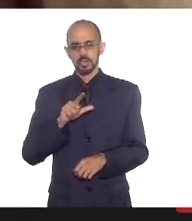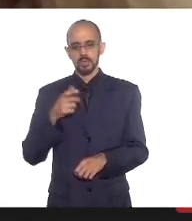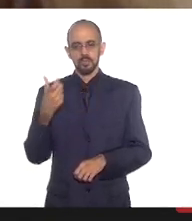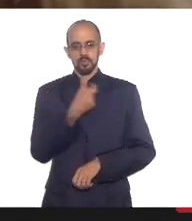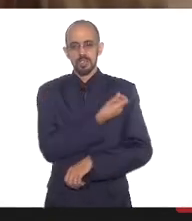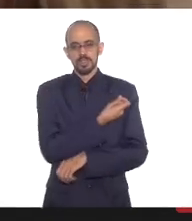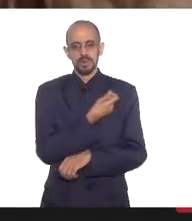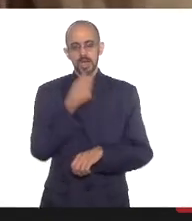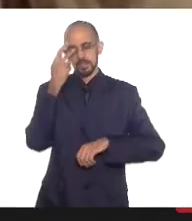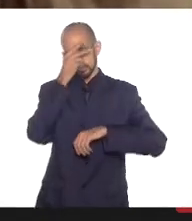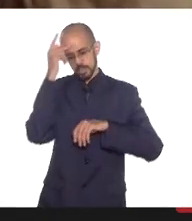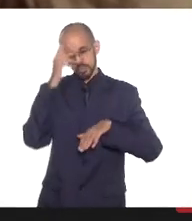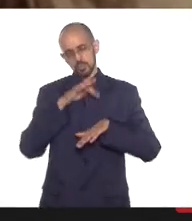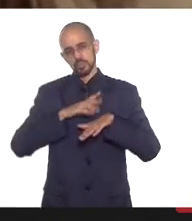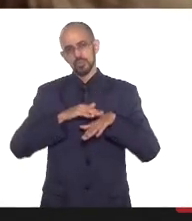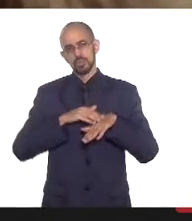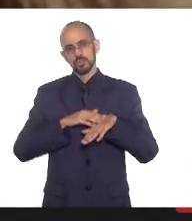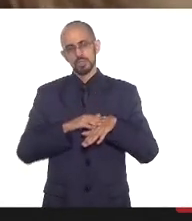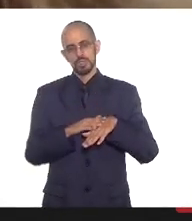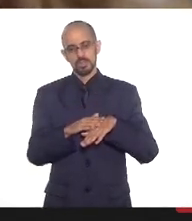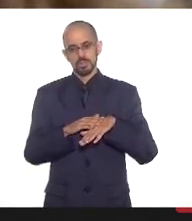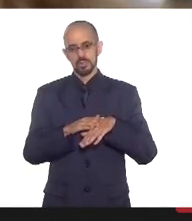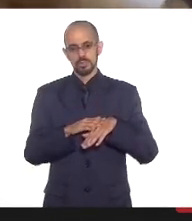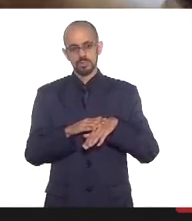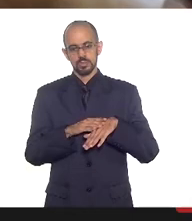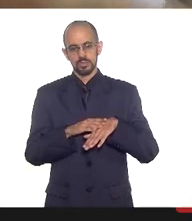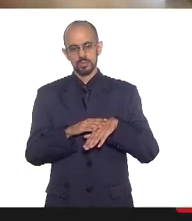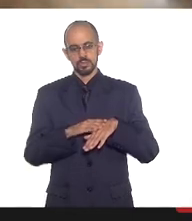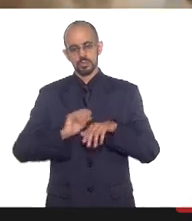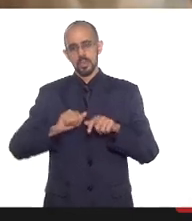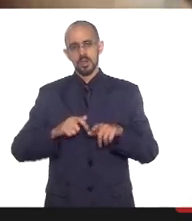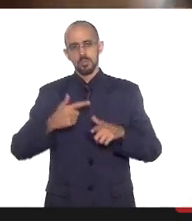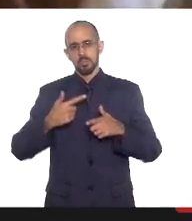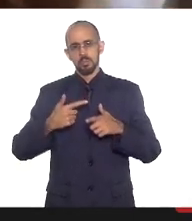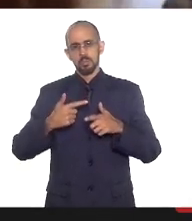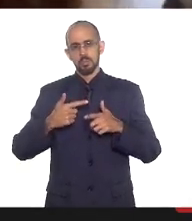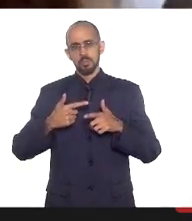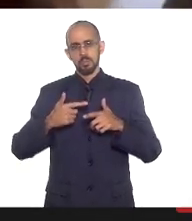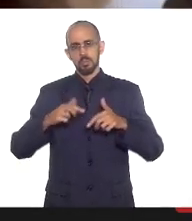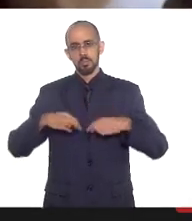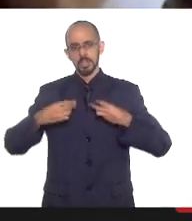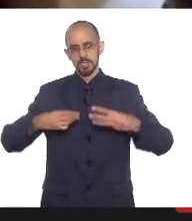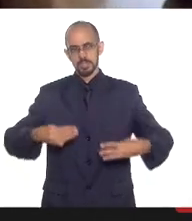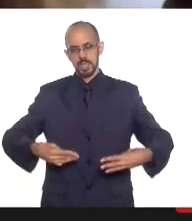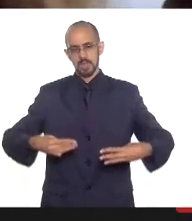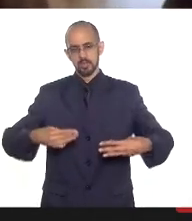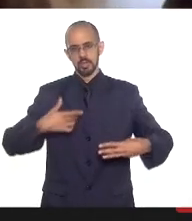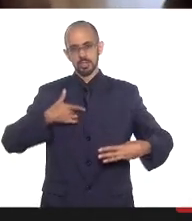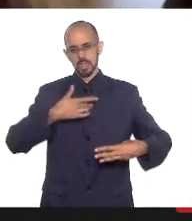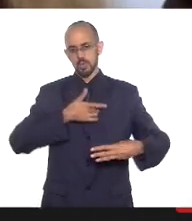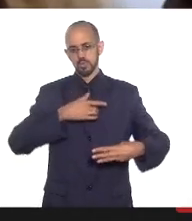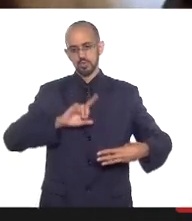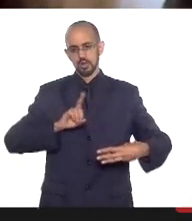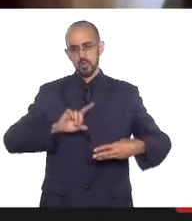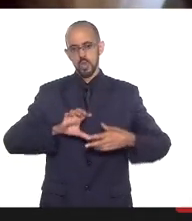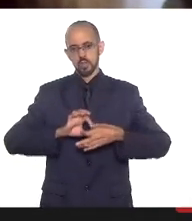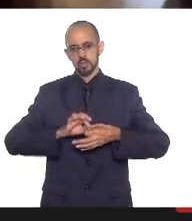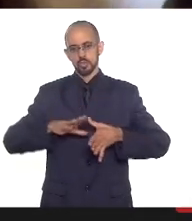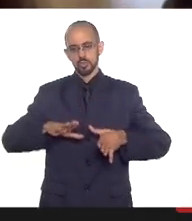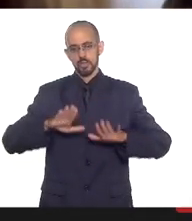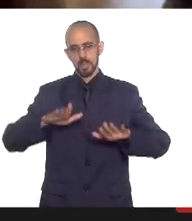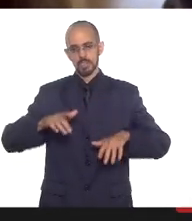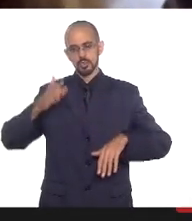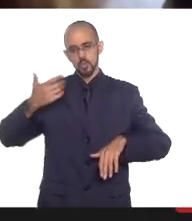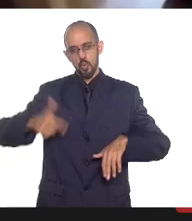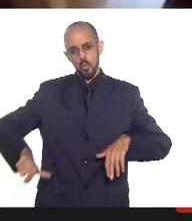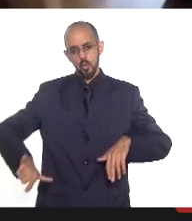pessoas com comodidade porque embora o Ministério da Saúde não tem autorizado outros